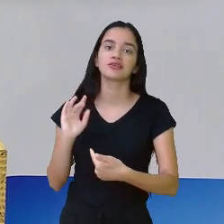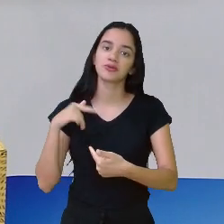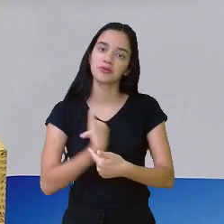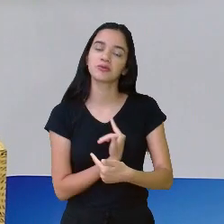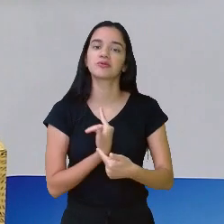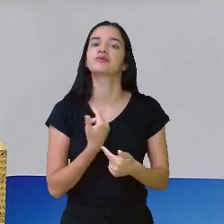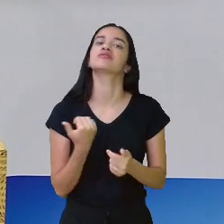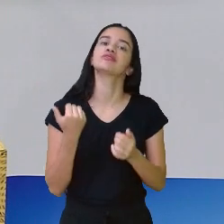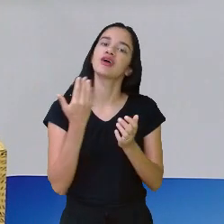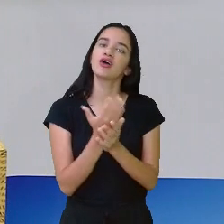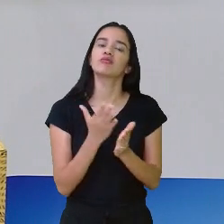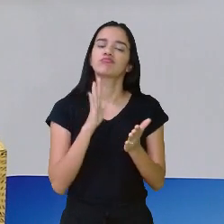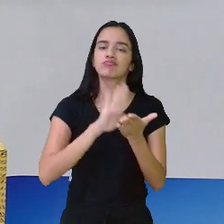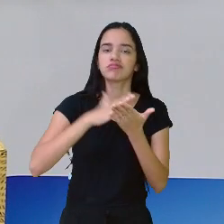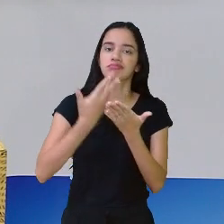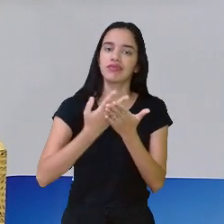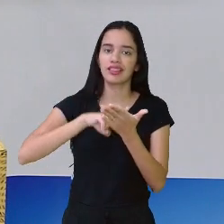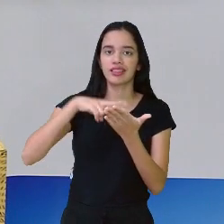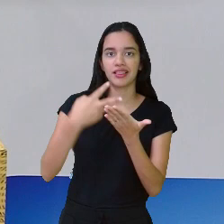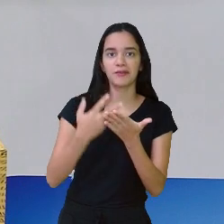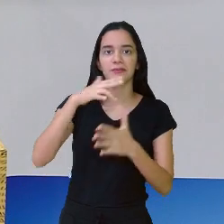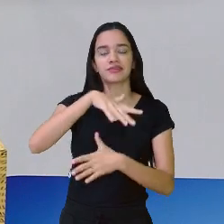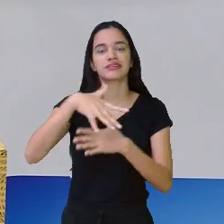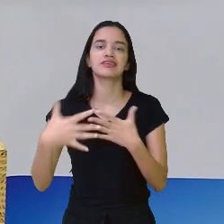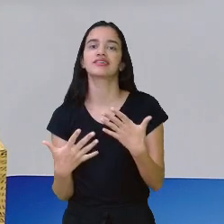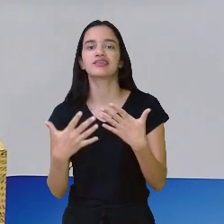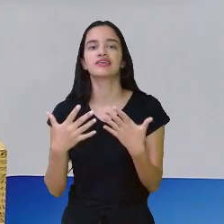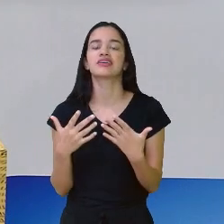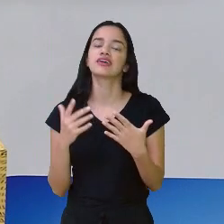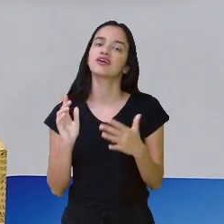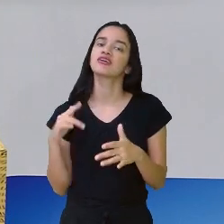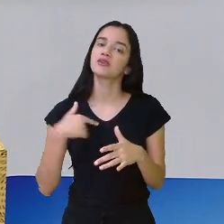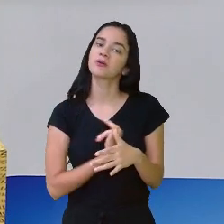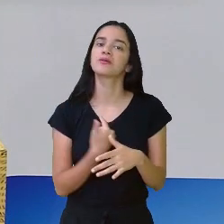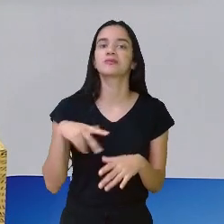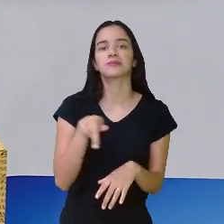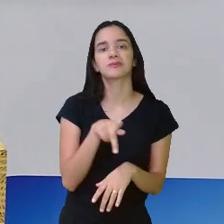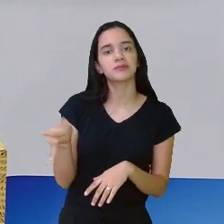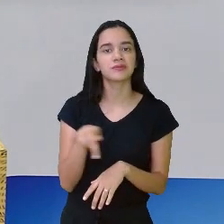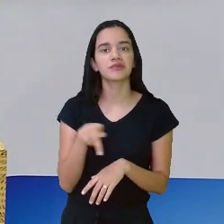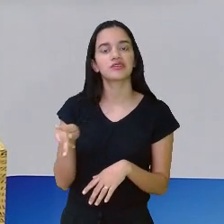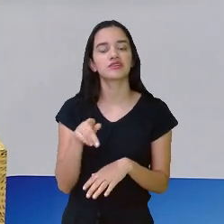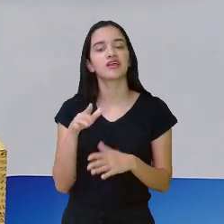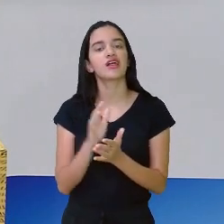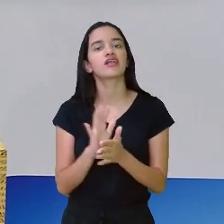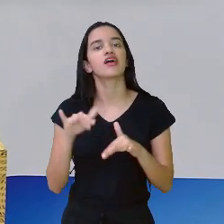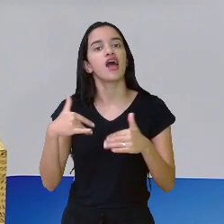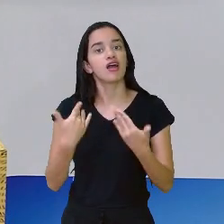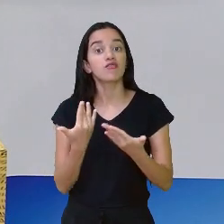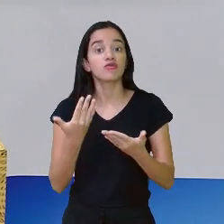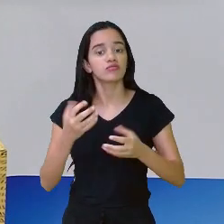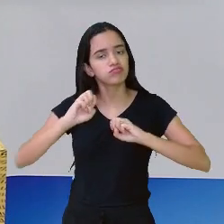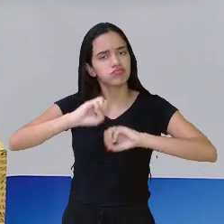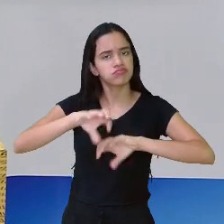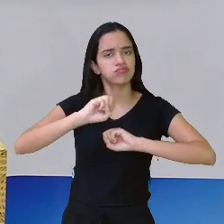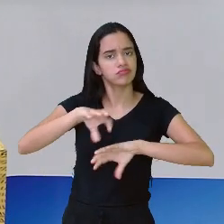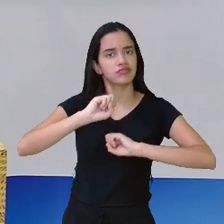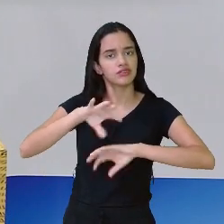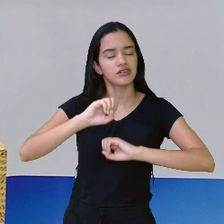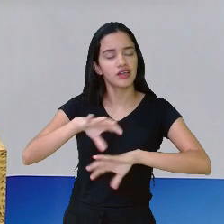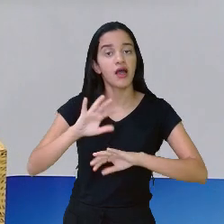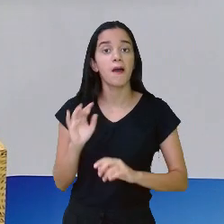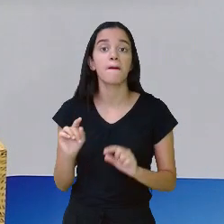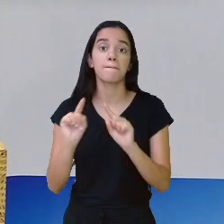nossos parceiros, nossos intérpretes de Libras, que nós, professores, ficamos aqui dando aula, mas para atingir um